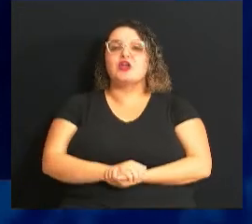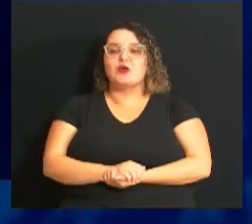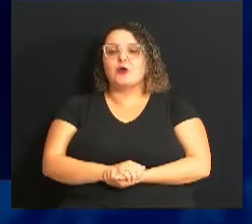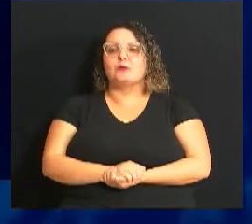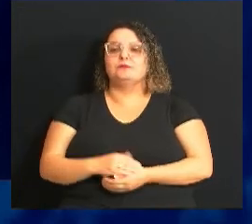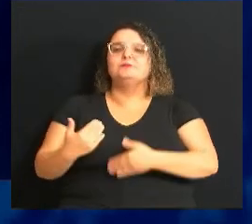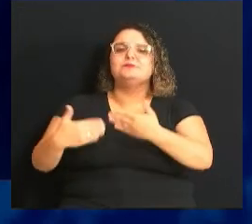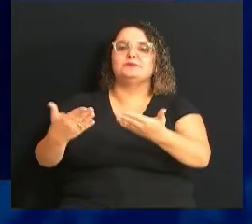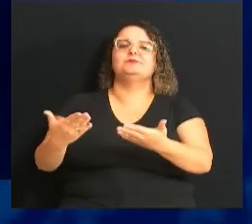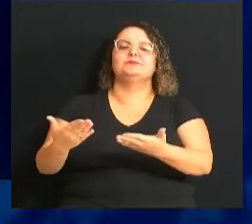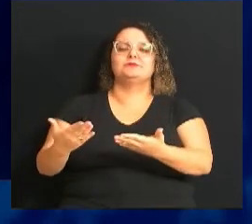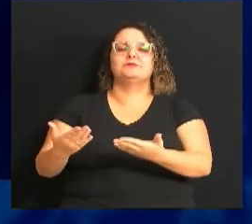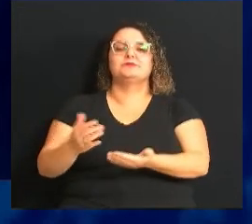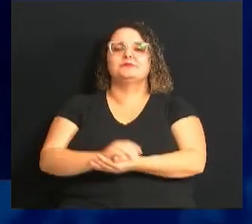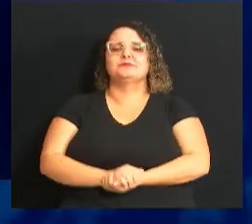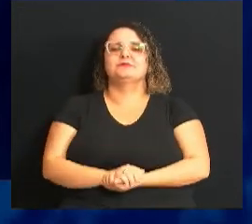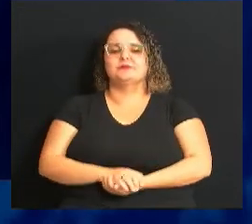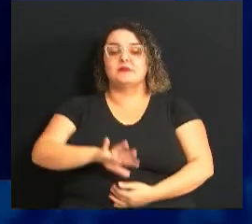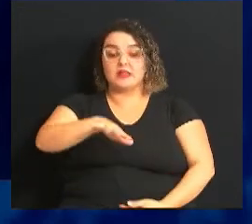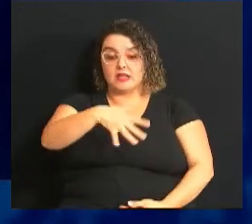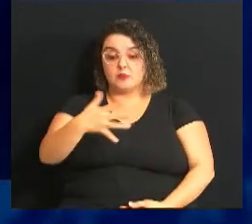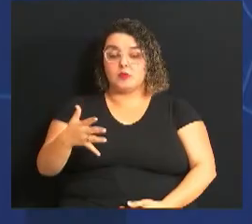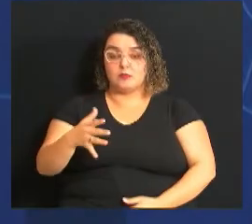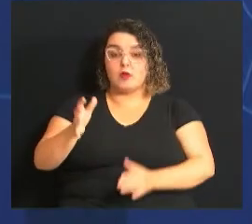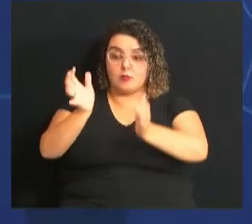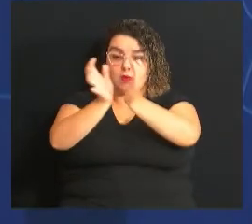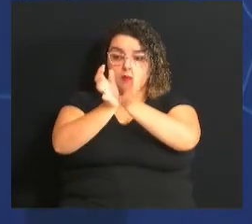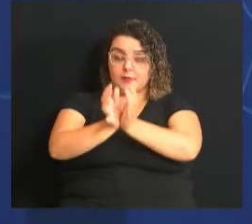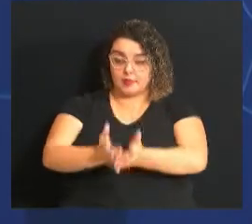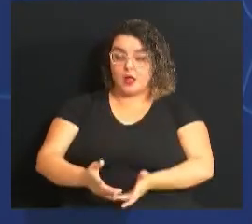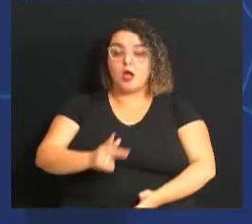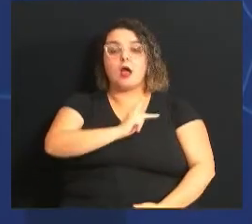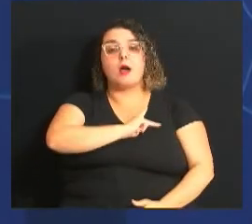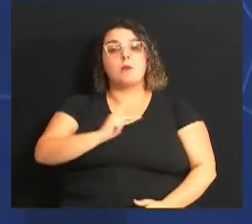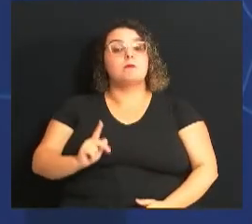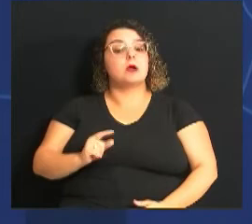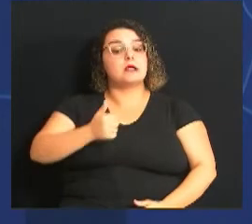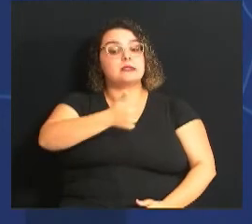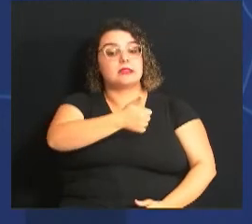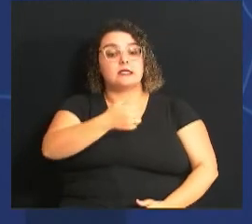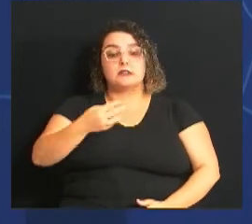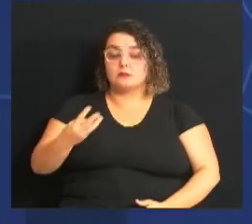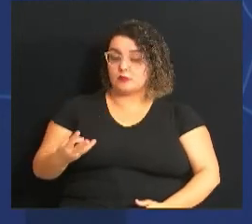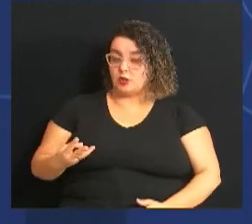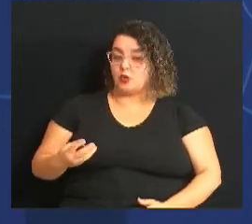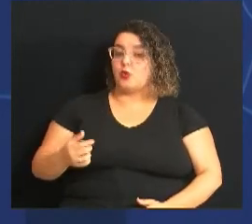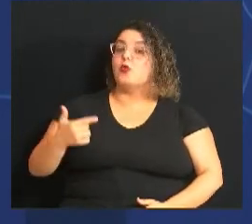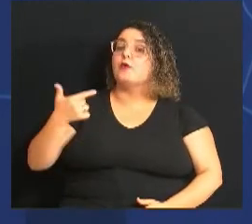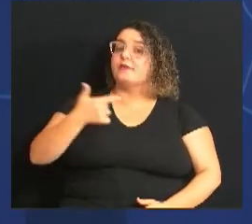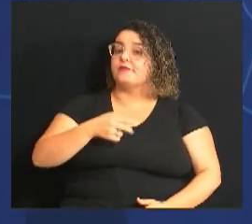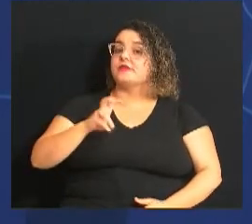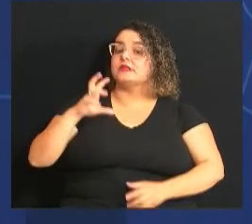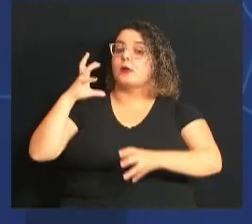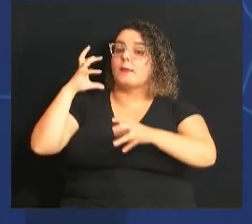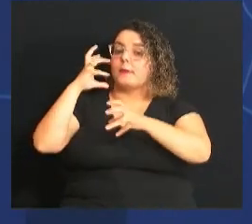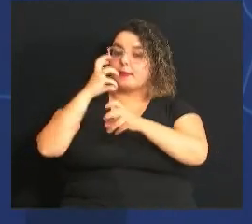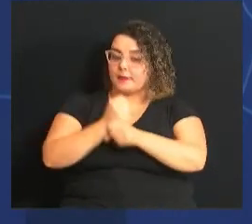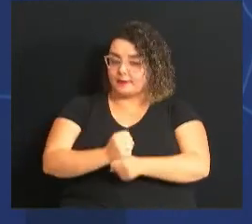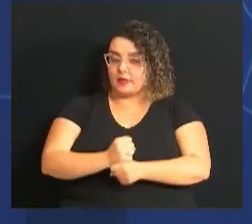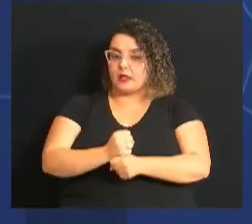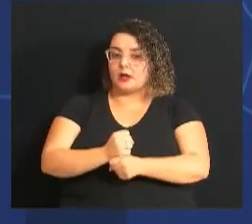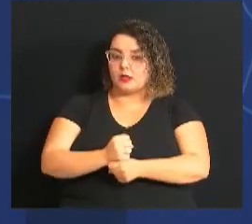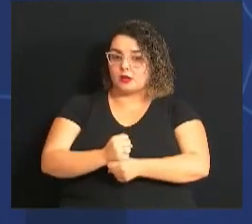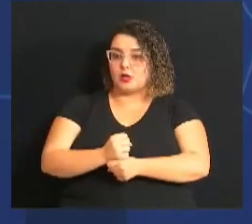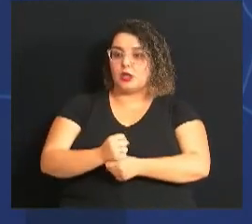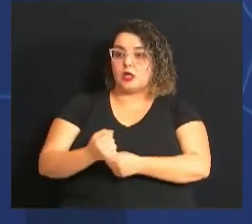mais. Na tabela de classificação, a Ponte é a 13ª colocada com 25 pontos e o adversário